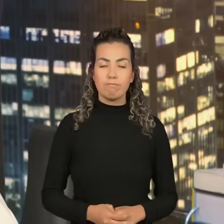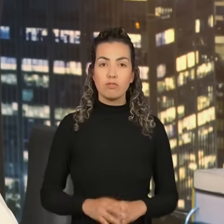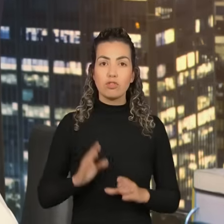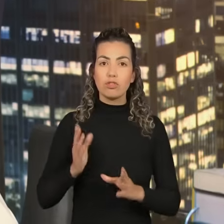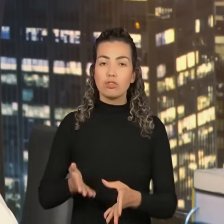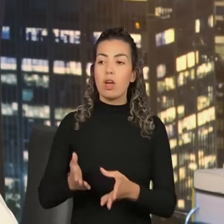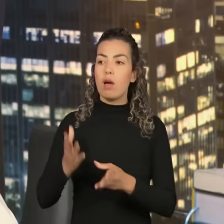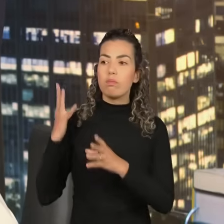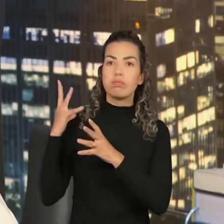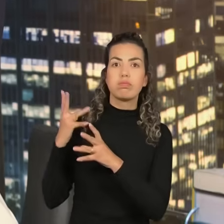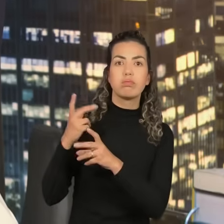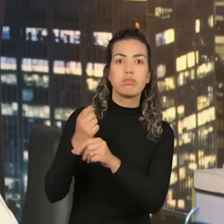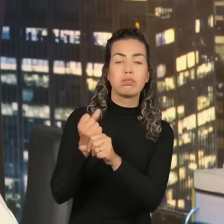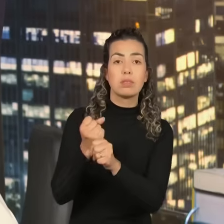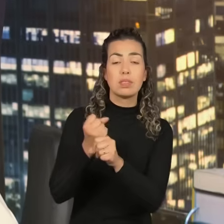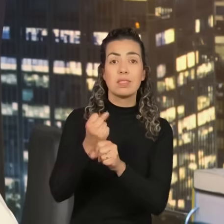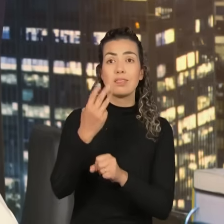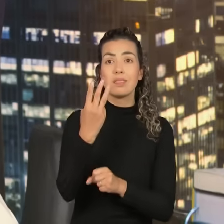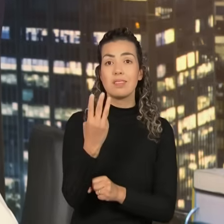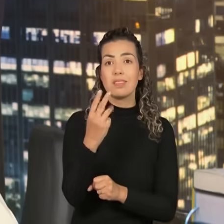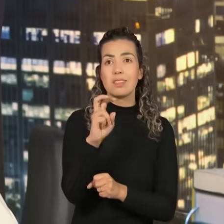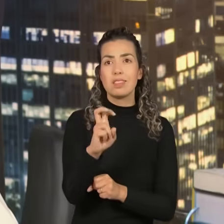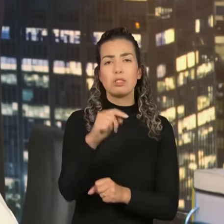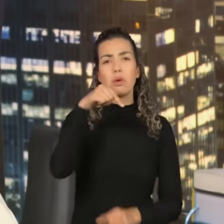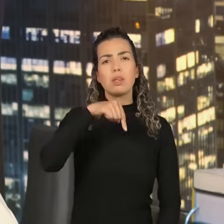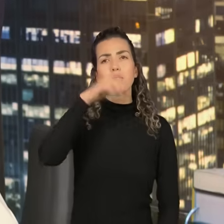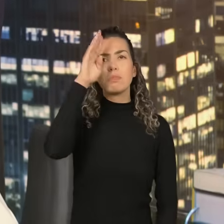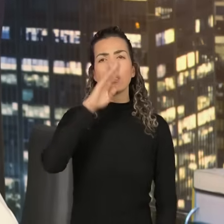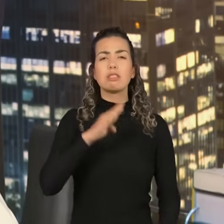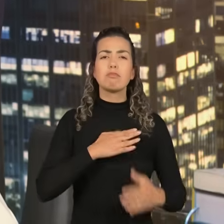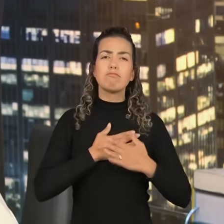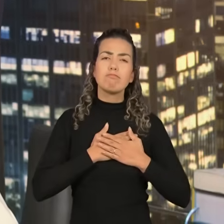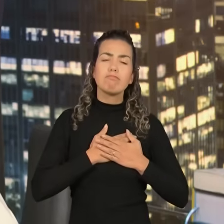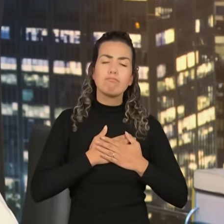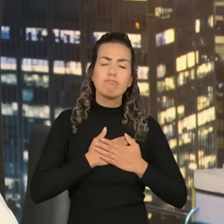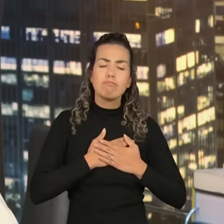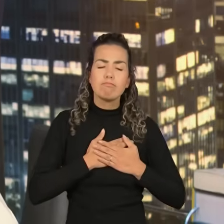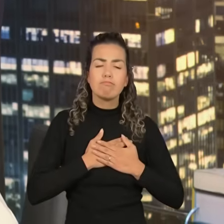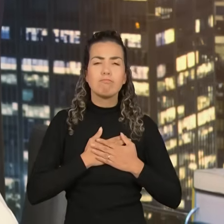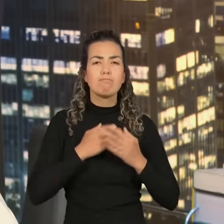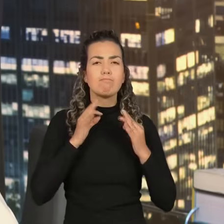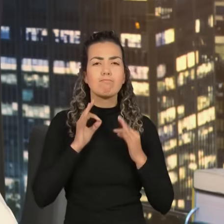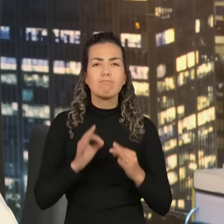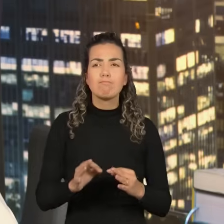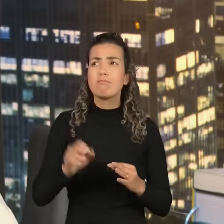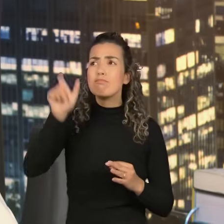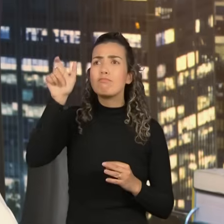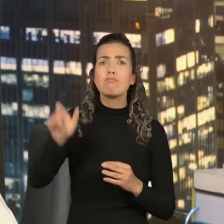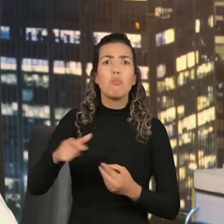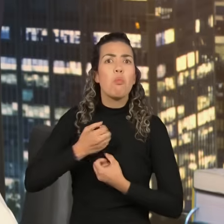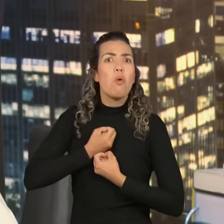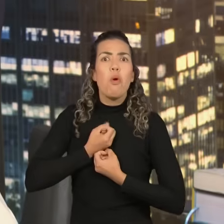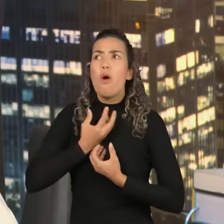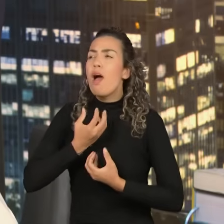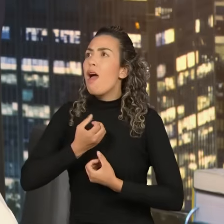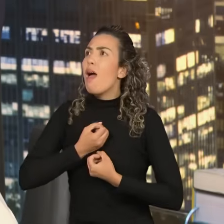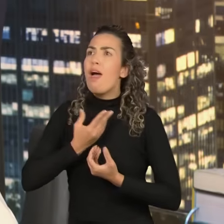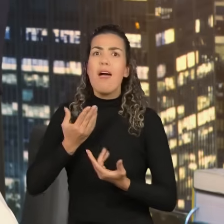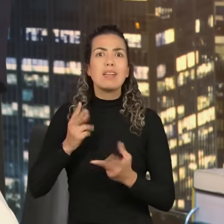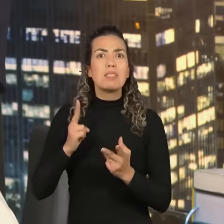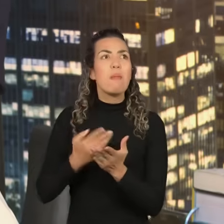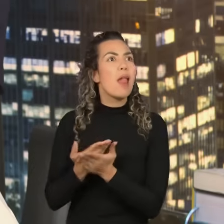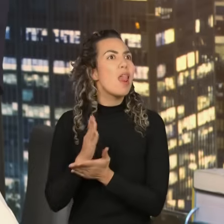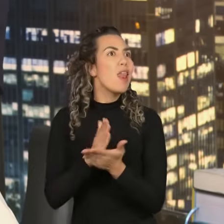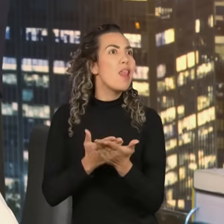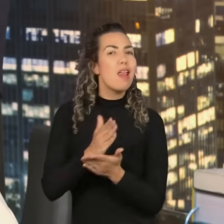35 anos, o Brasil se despedia de um de seus poetas mais inquietos e transgressores. Agenor de Miranda